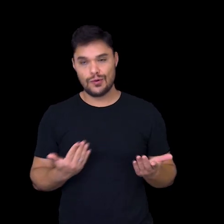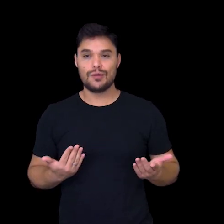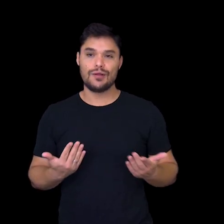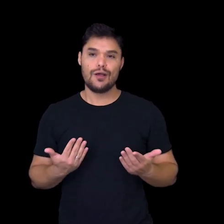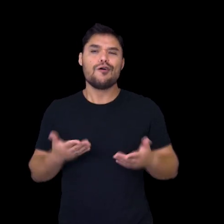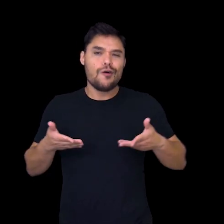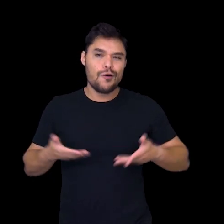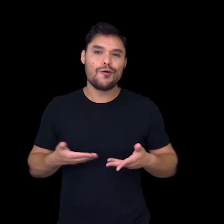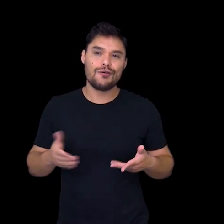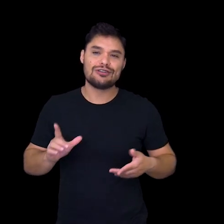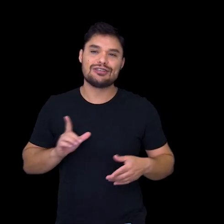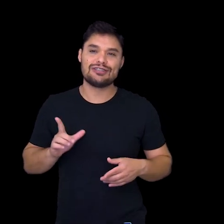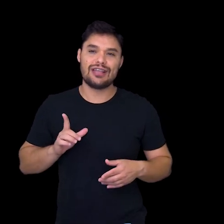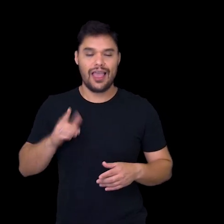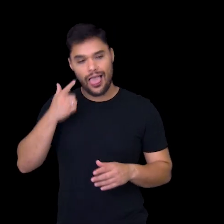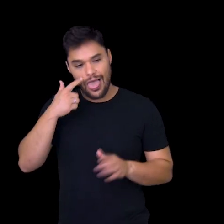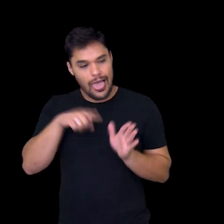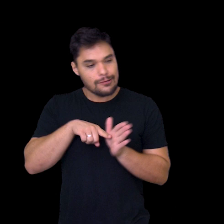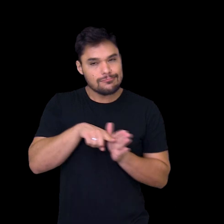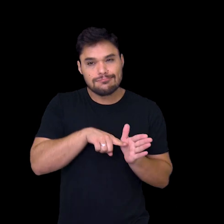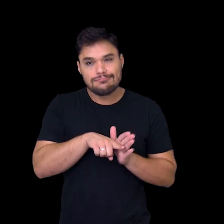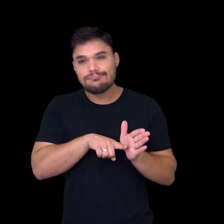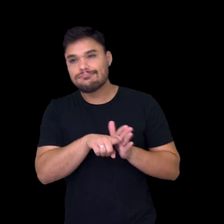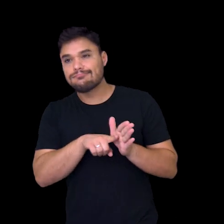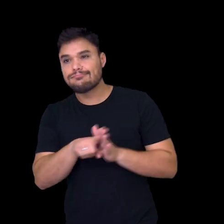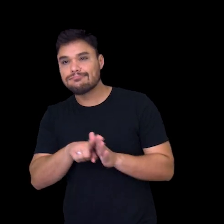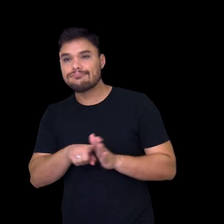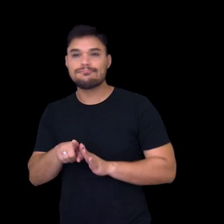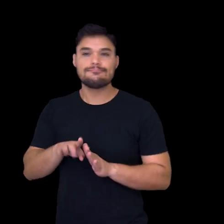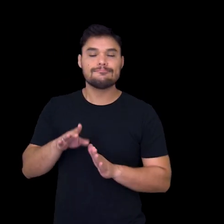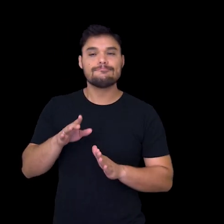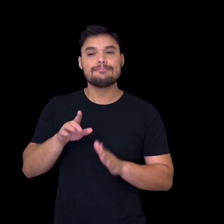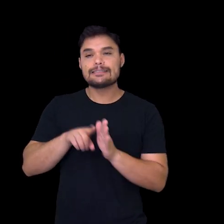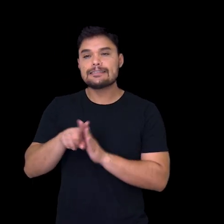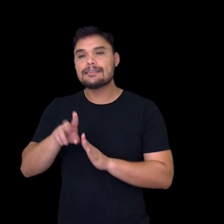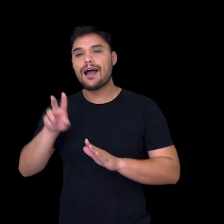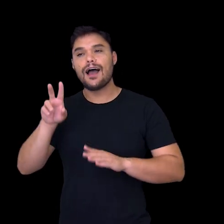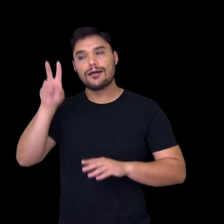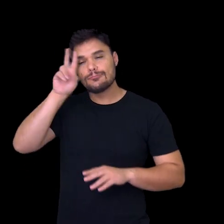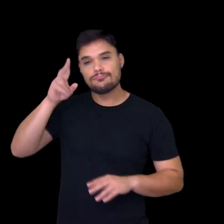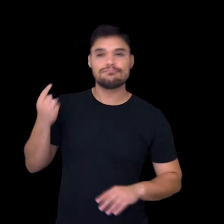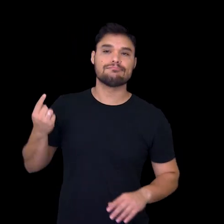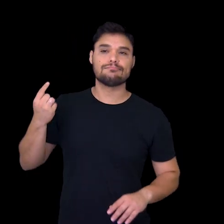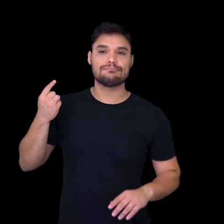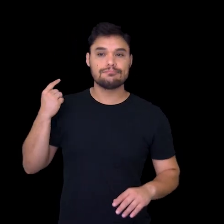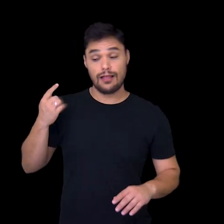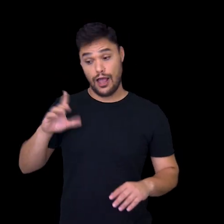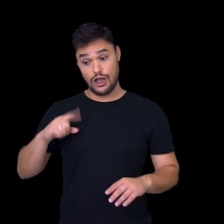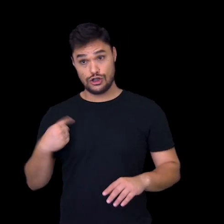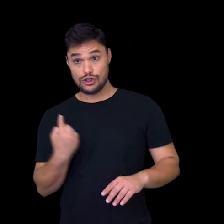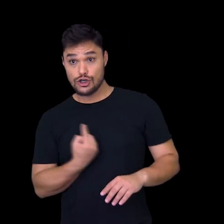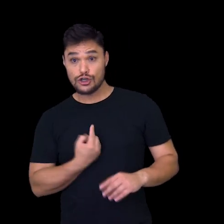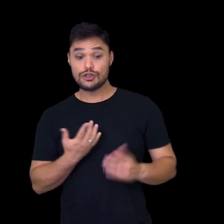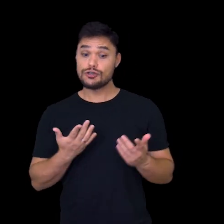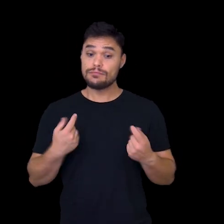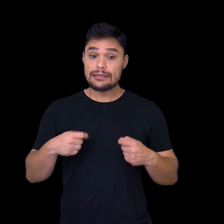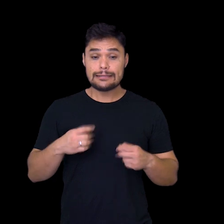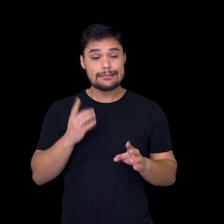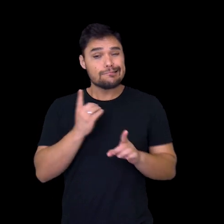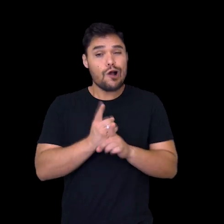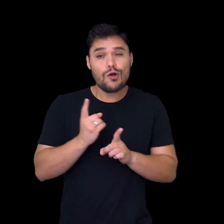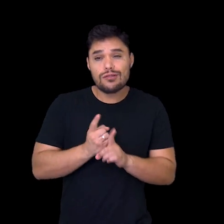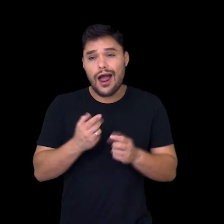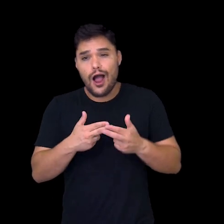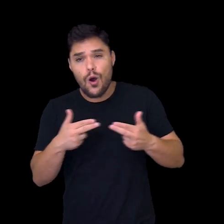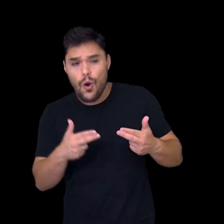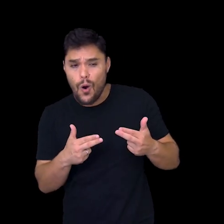que hoje você faz, né? Que é levantar essas histórias anteriores, não é isso? Exatamente. Aí a gente tem que partir de indícios que não